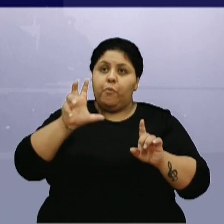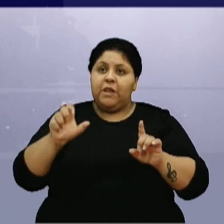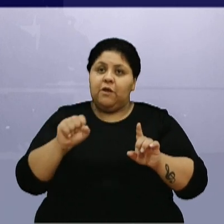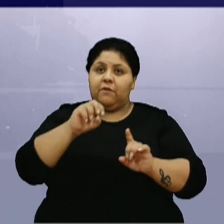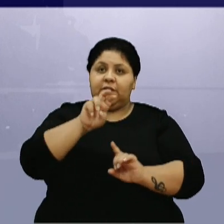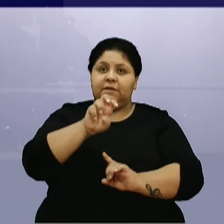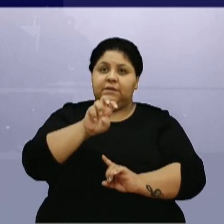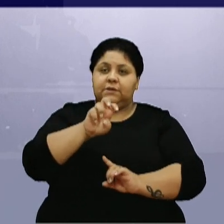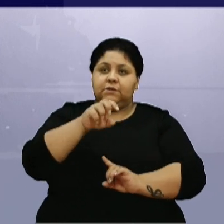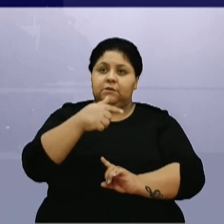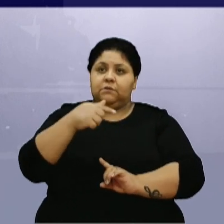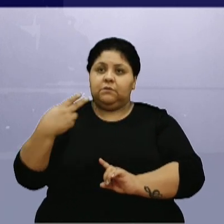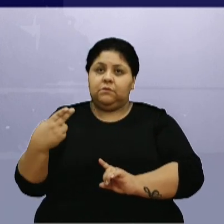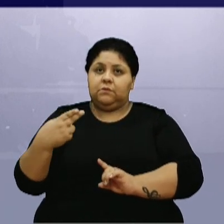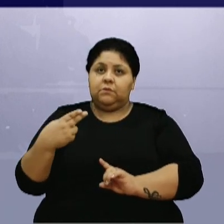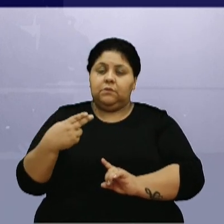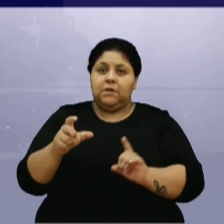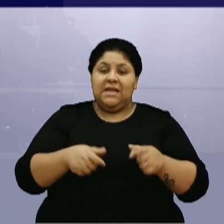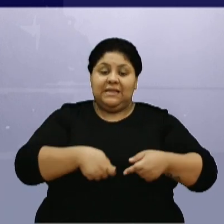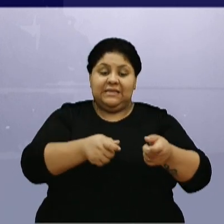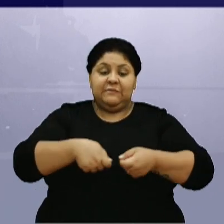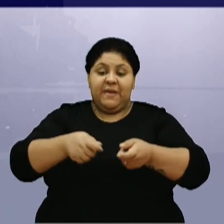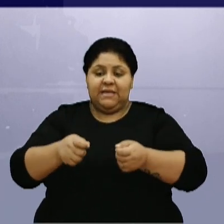1.572. E a despesa líquida com pessoal,